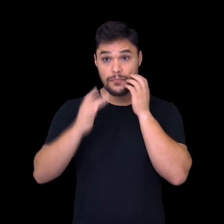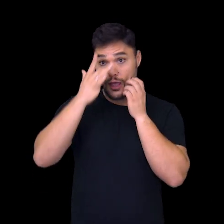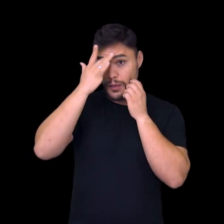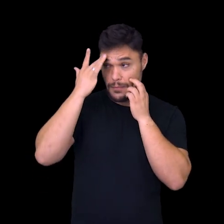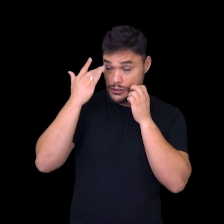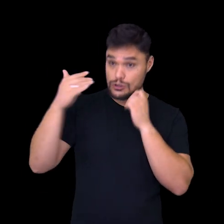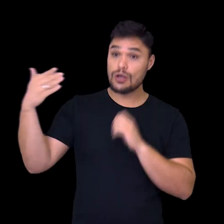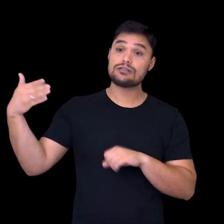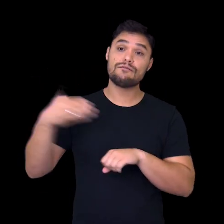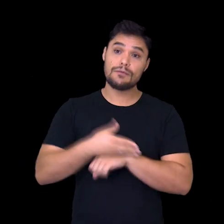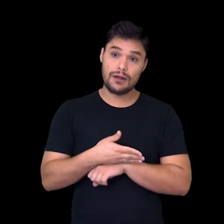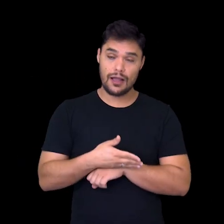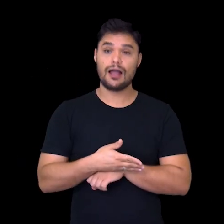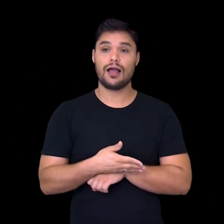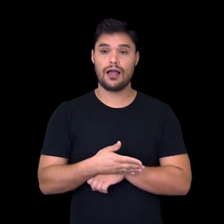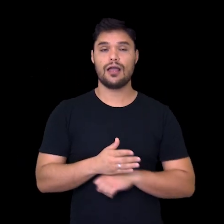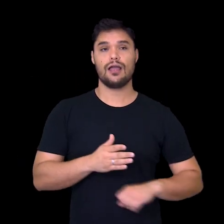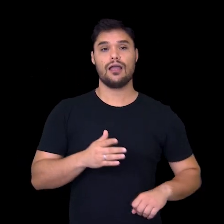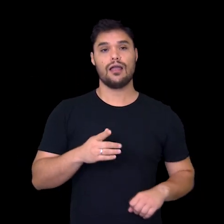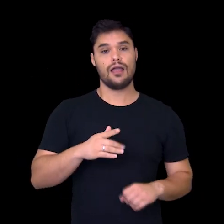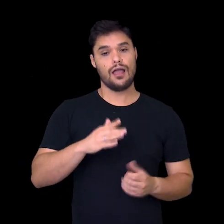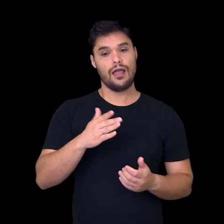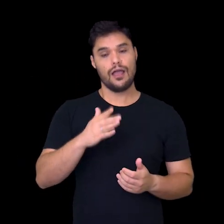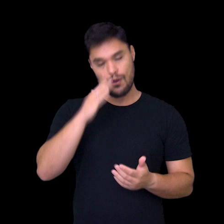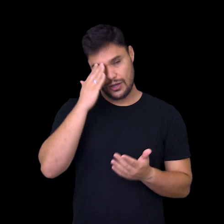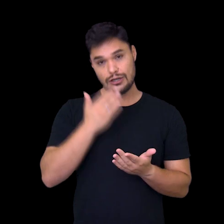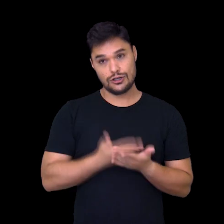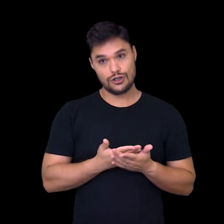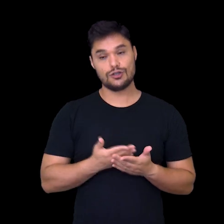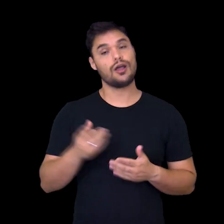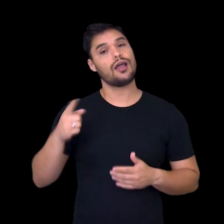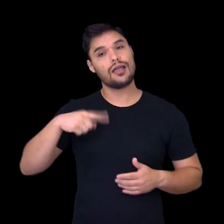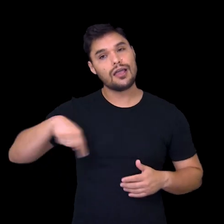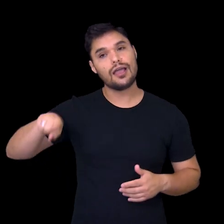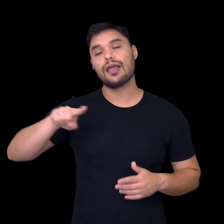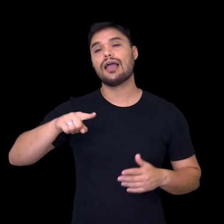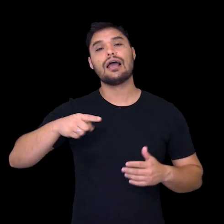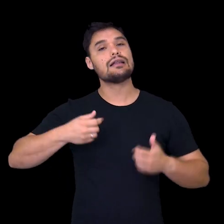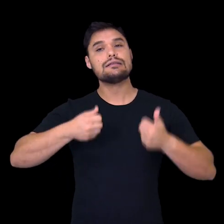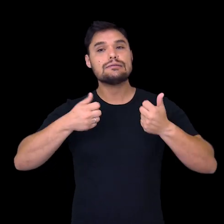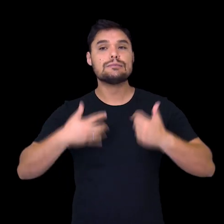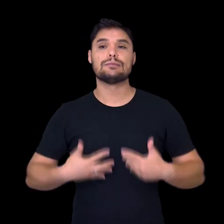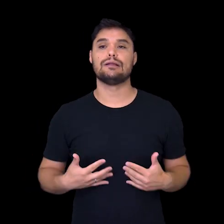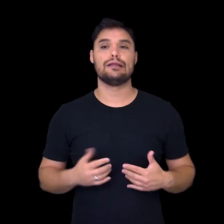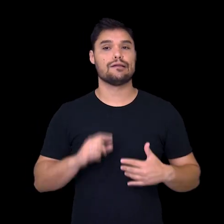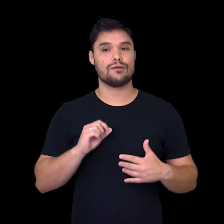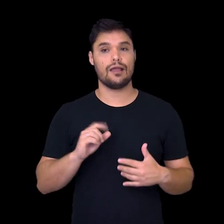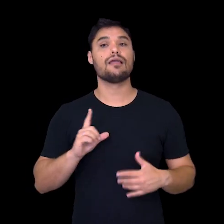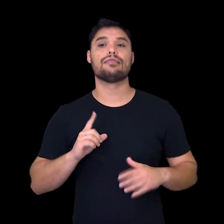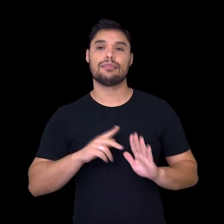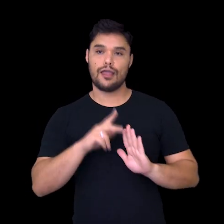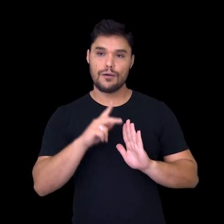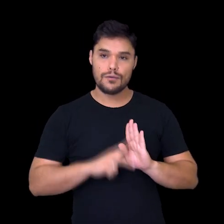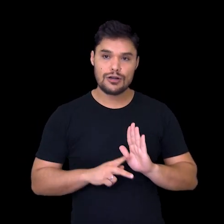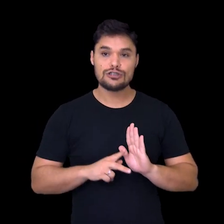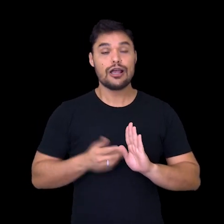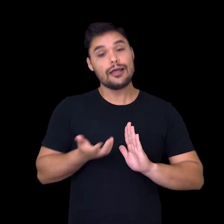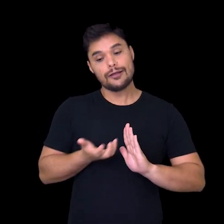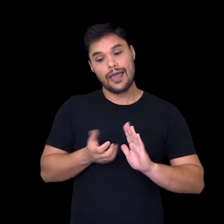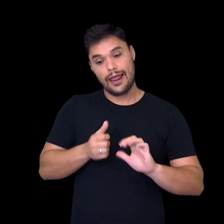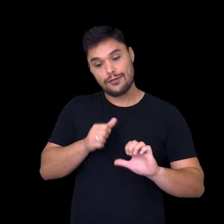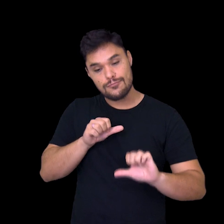cá, elas vêm, creio eu, agora estou só dando uma impressão aqui, elas vêm com um projeto